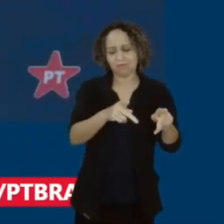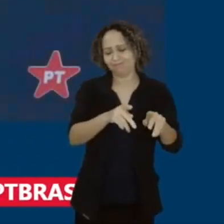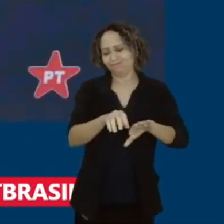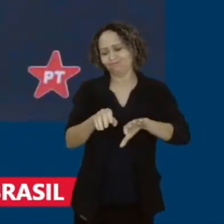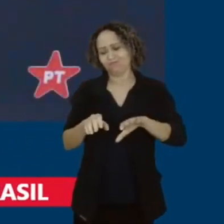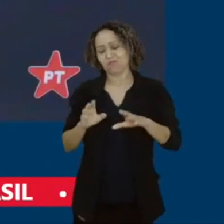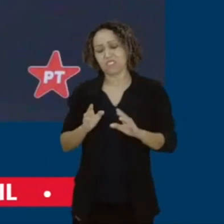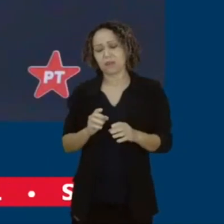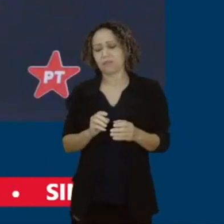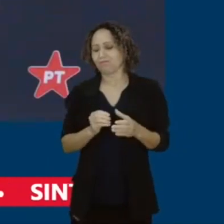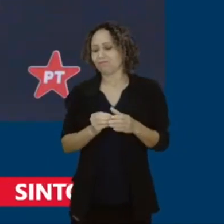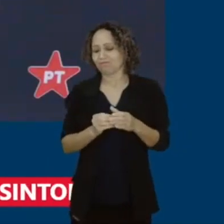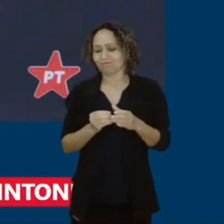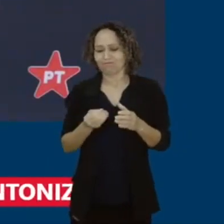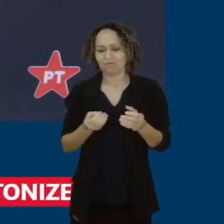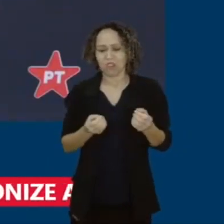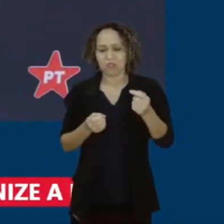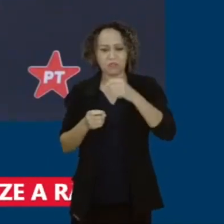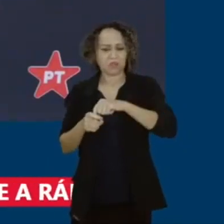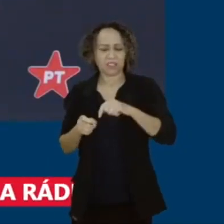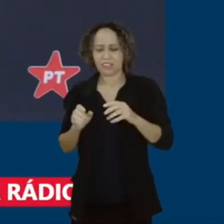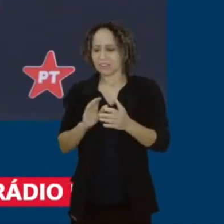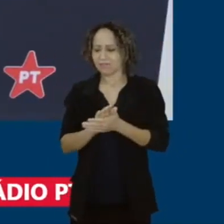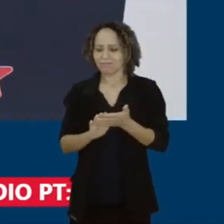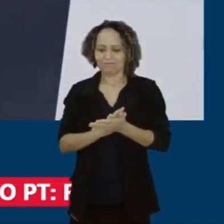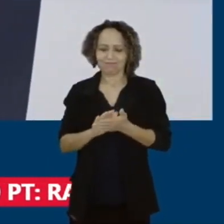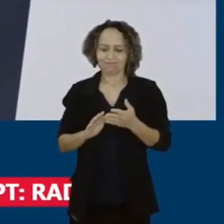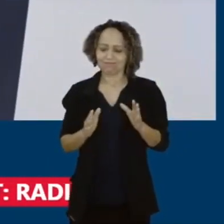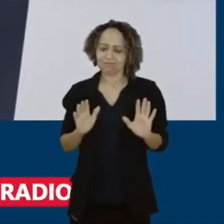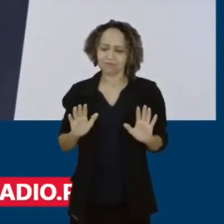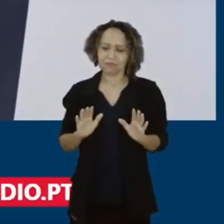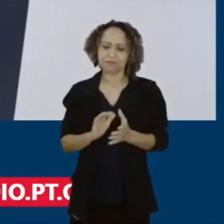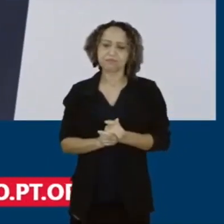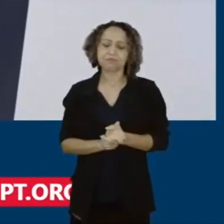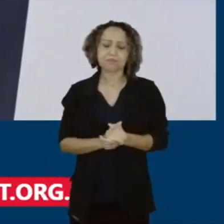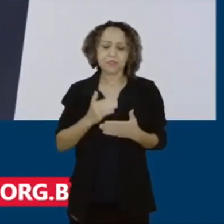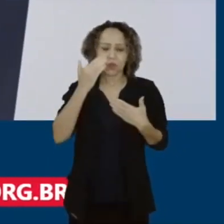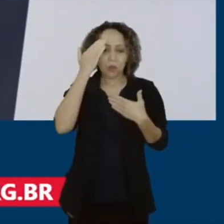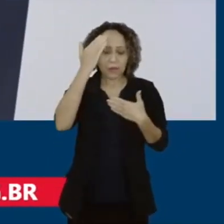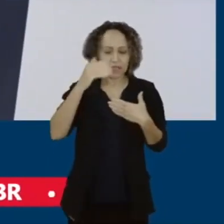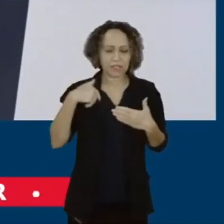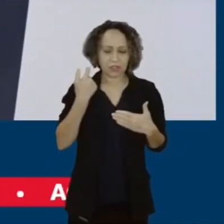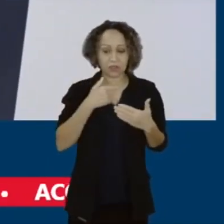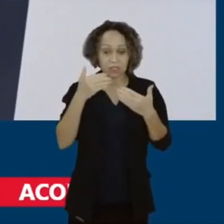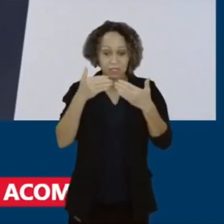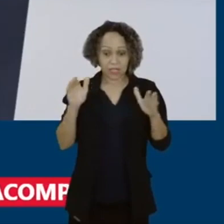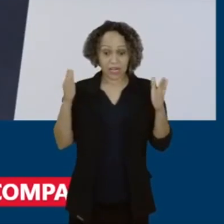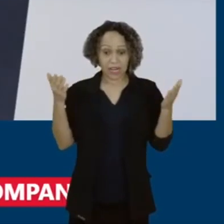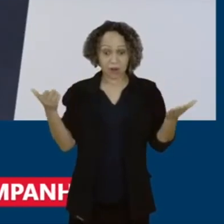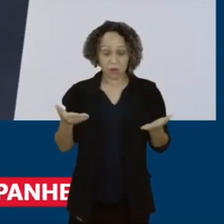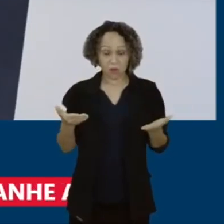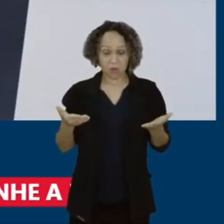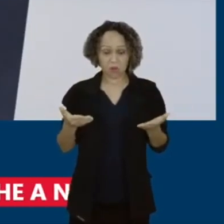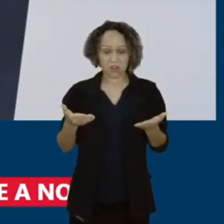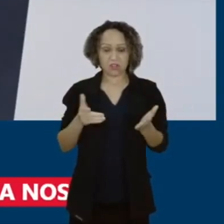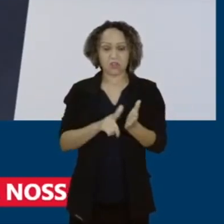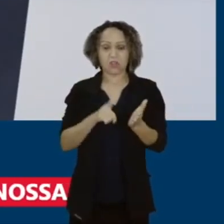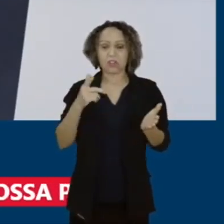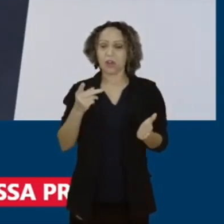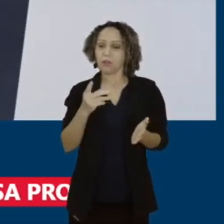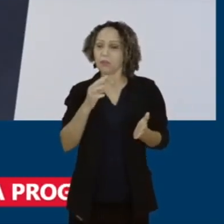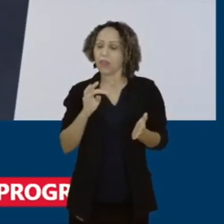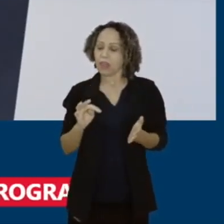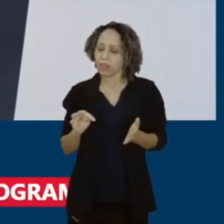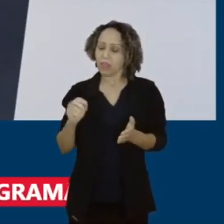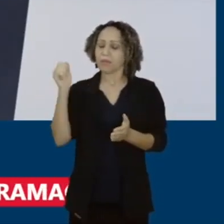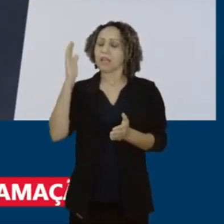Obrigada, Requião, pela sua presença, sua participação aqui na nossa estreia, que estreia hoje, o Jornal PT Brasil. Eu espero poder contar com você